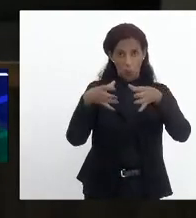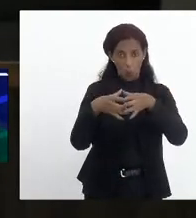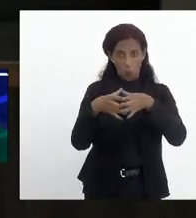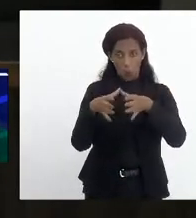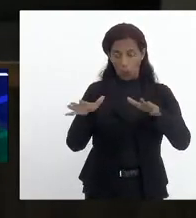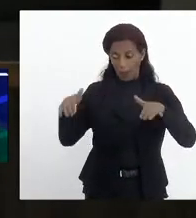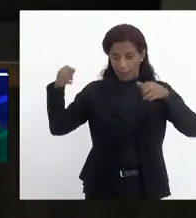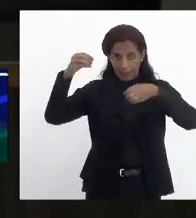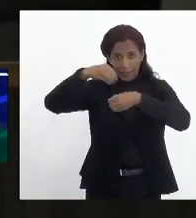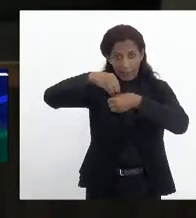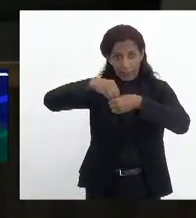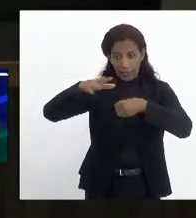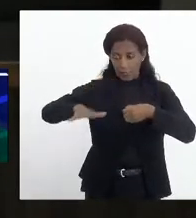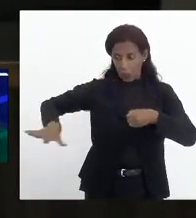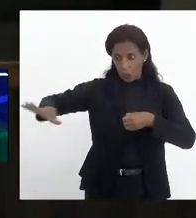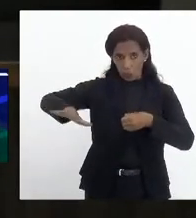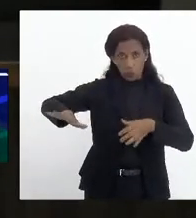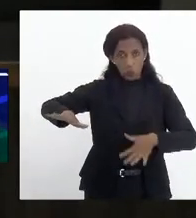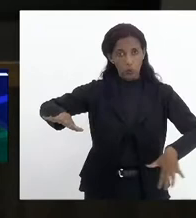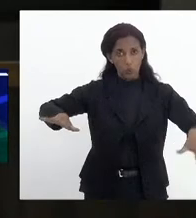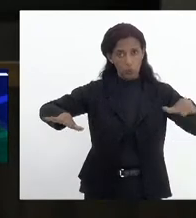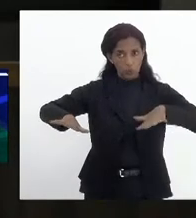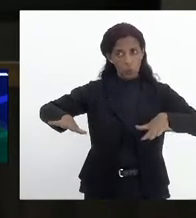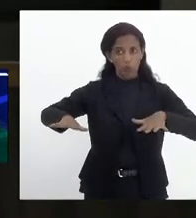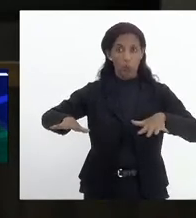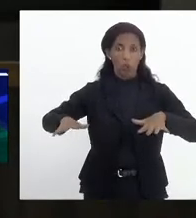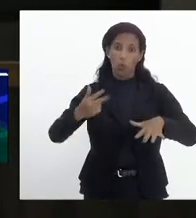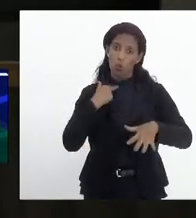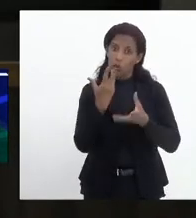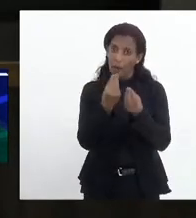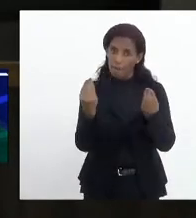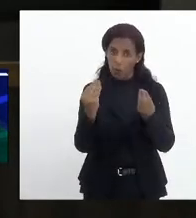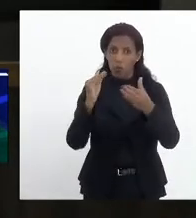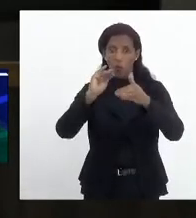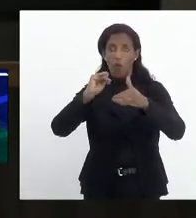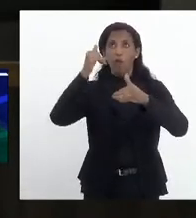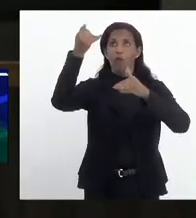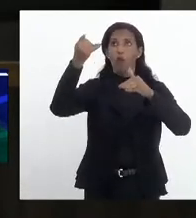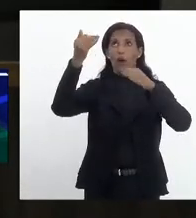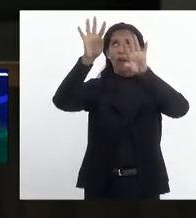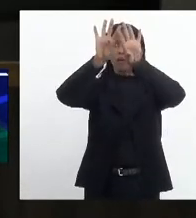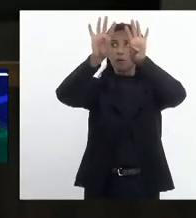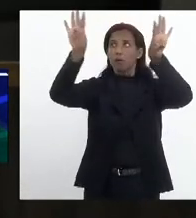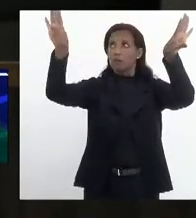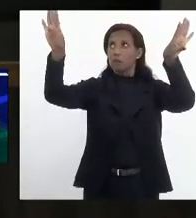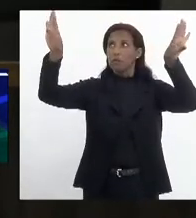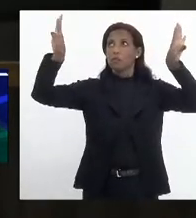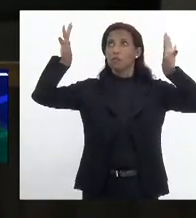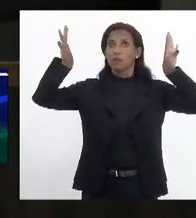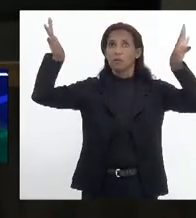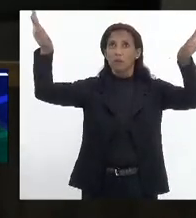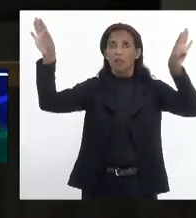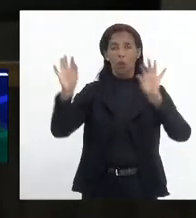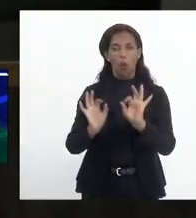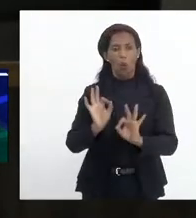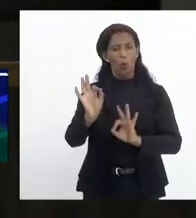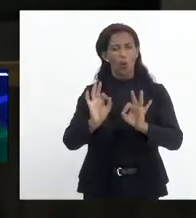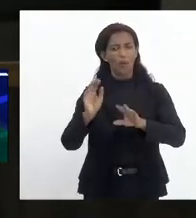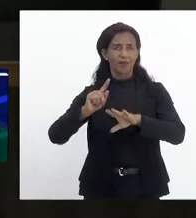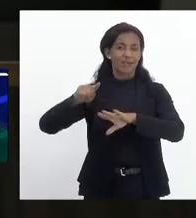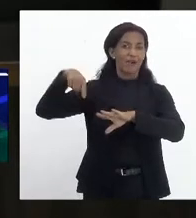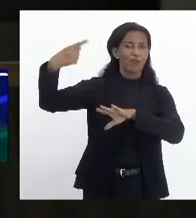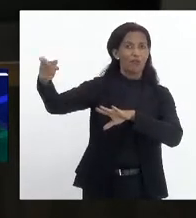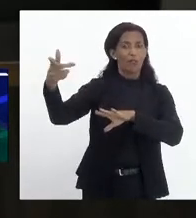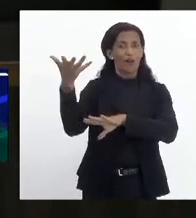plenário, aqui dentro, serão muitos, um grupo nas galerias, e aí sim organizar lá fora na